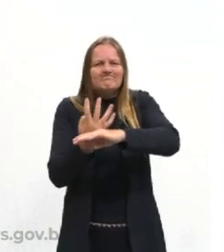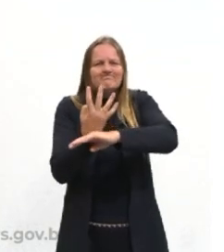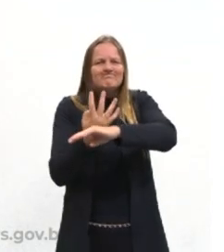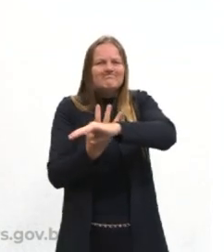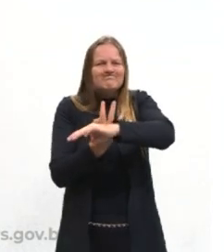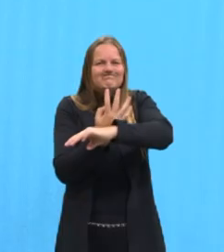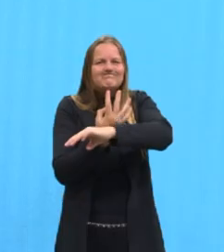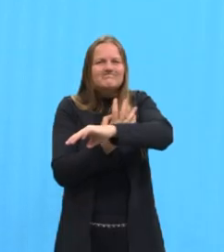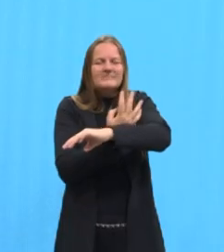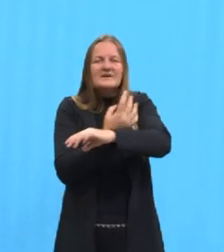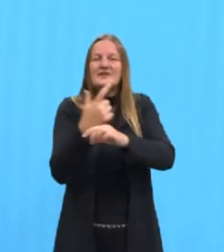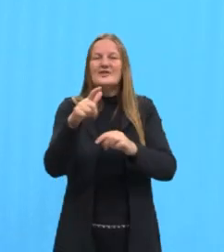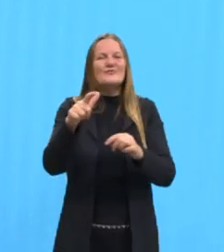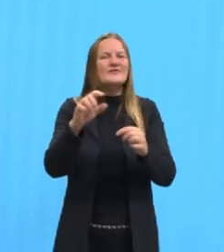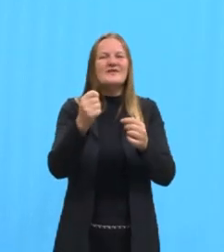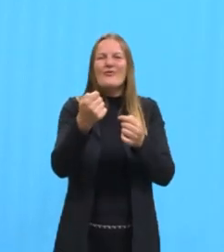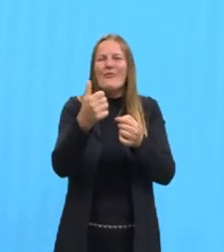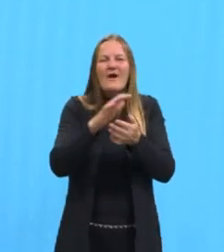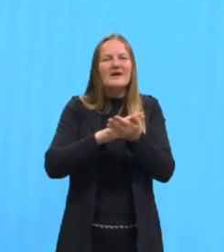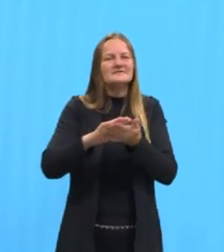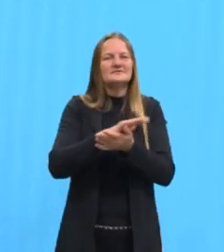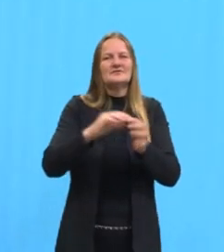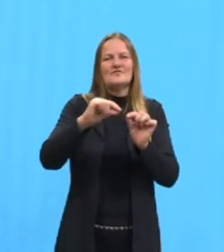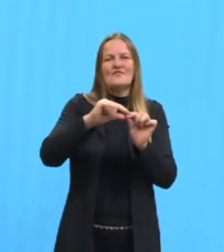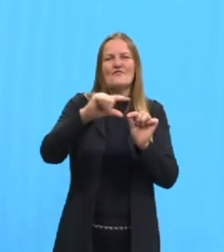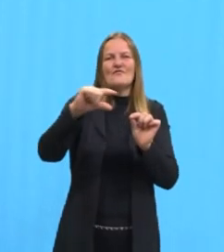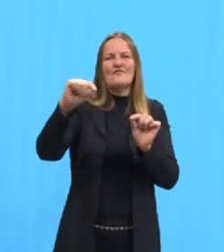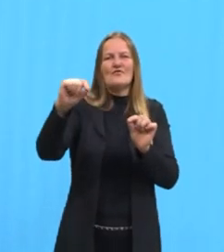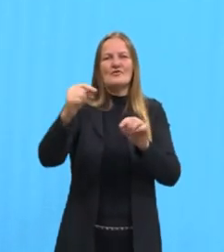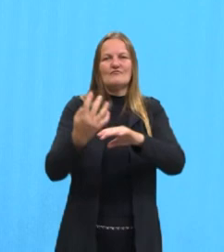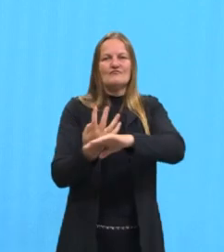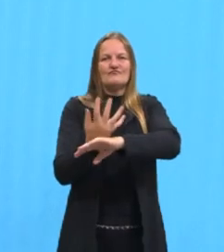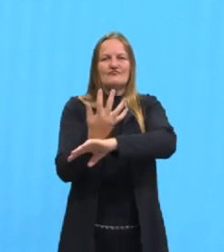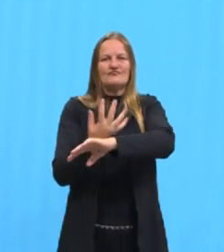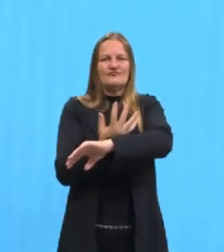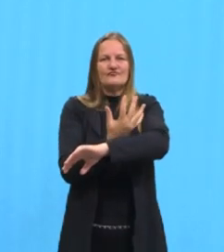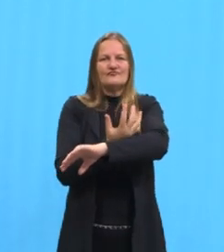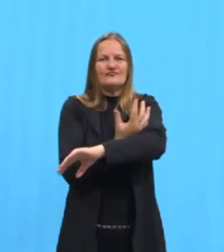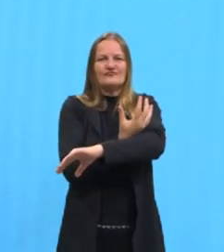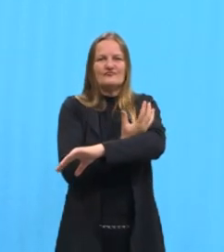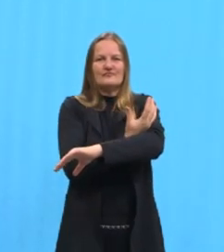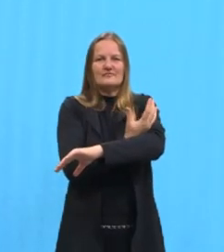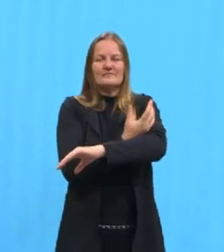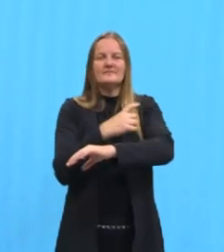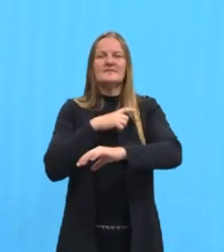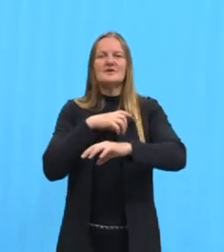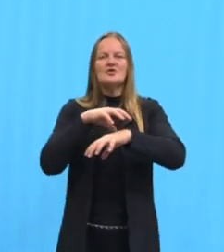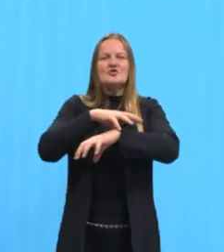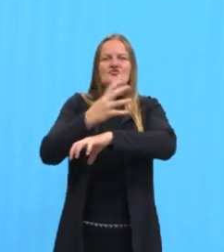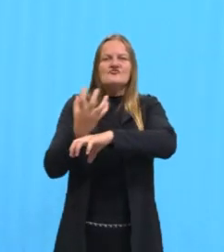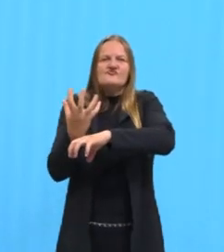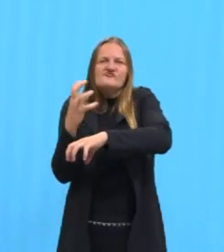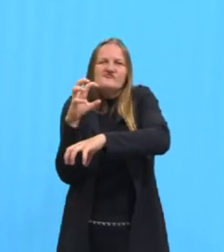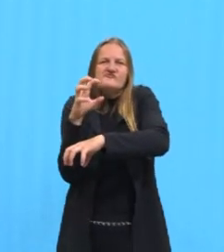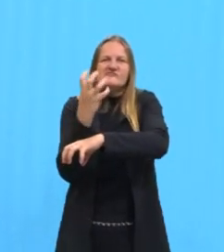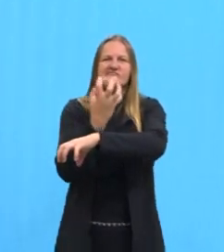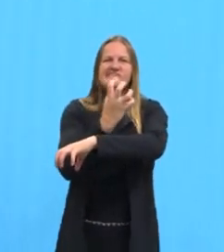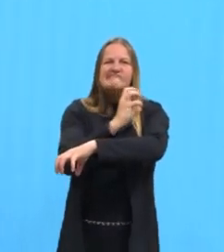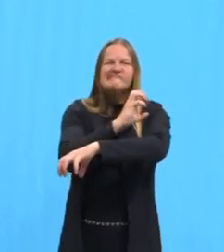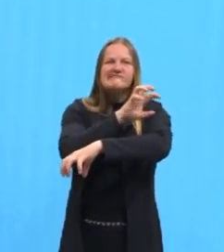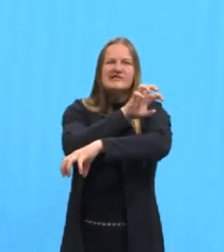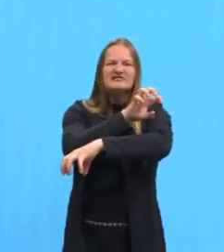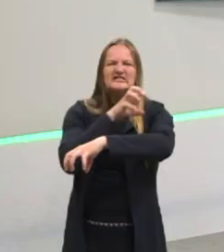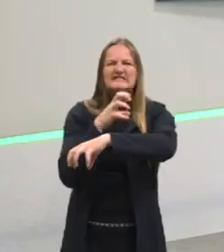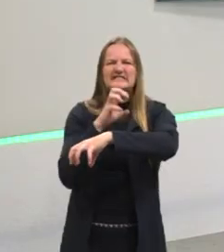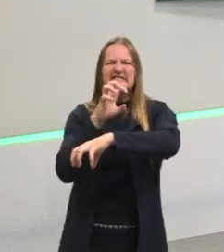não tanta folha tá a gurizada ele é mais seco né E aí então tu vai ter esses Galhos retorcidos nessa